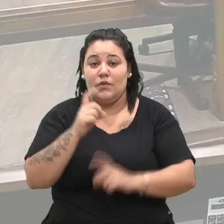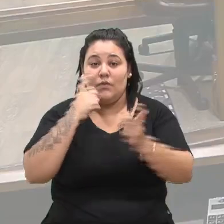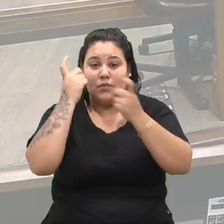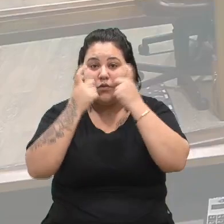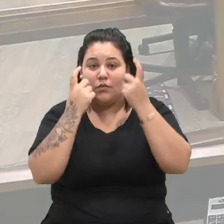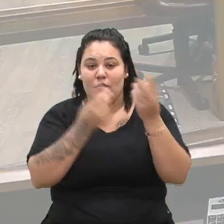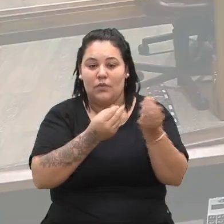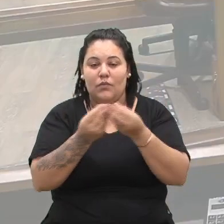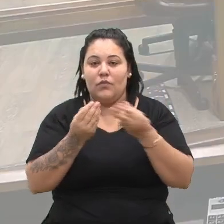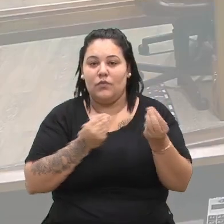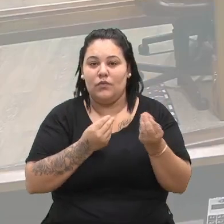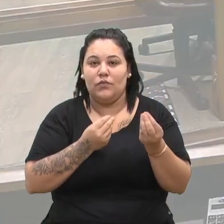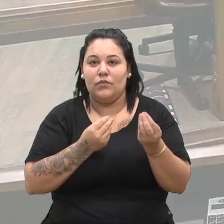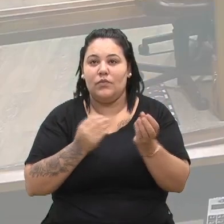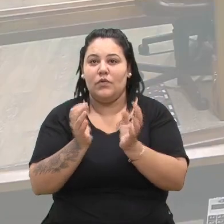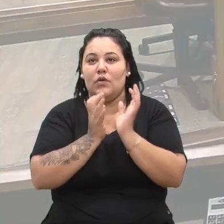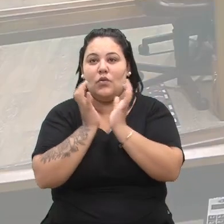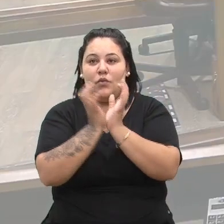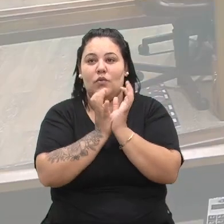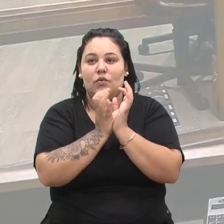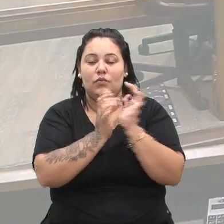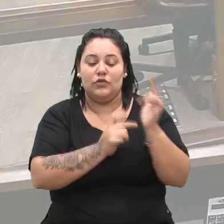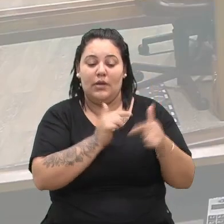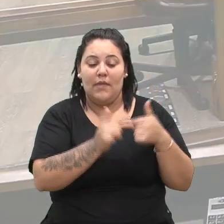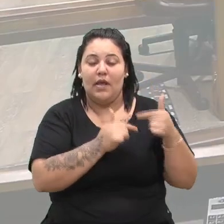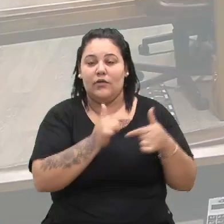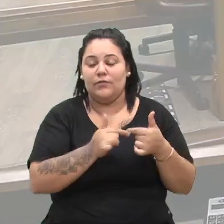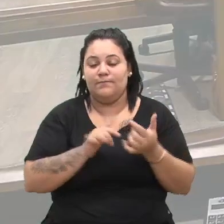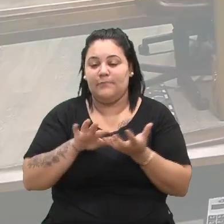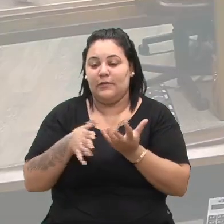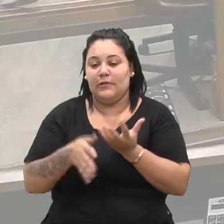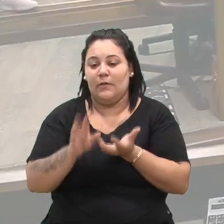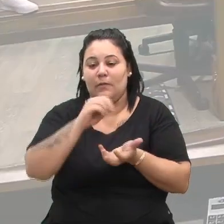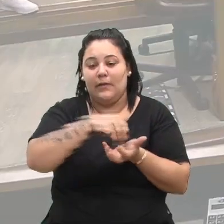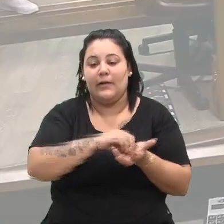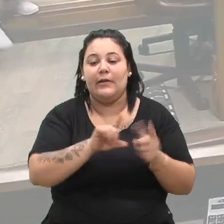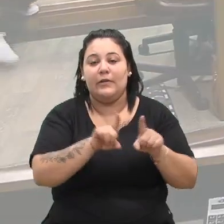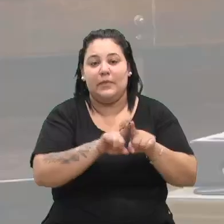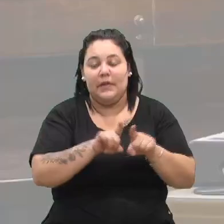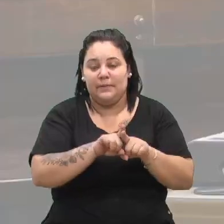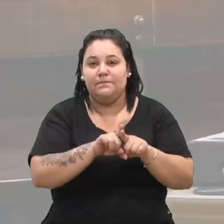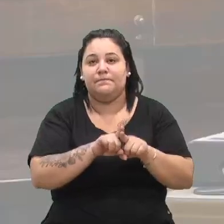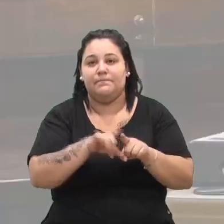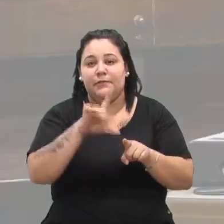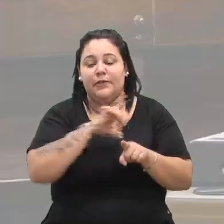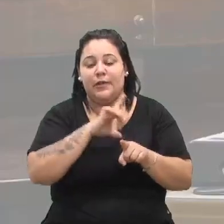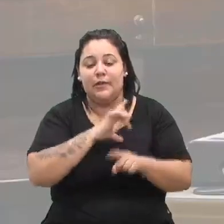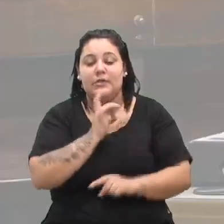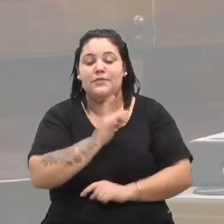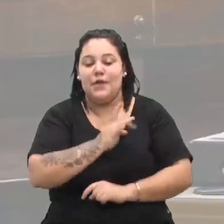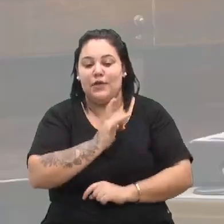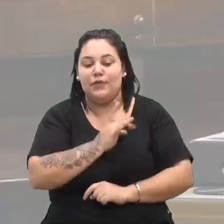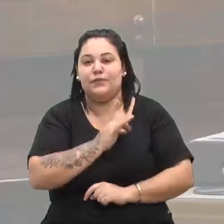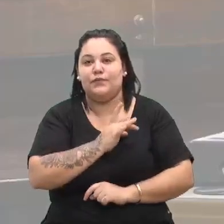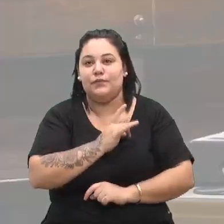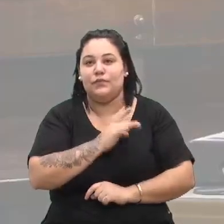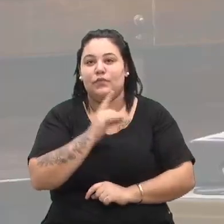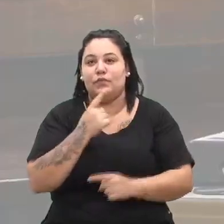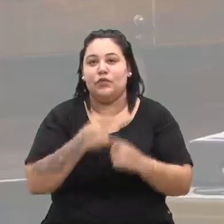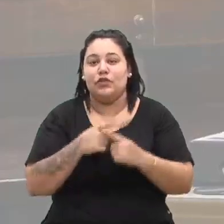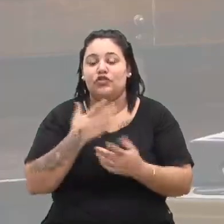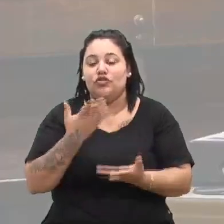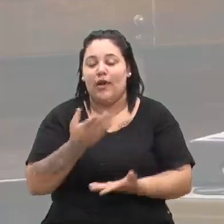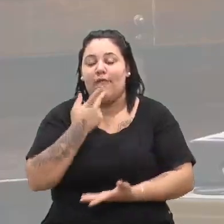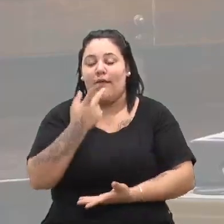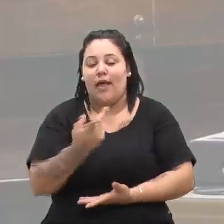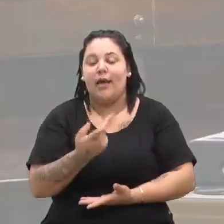um grupo de trabalhadores da Codeca que também estão com esse medo. Eles me expressaram esse medo.